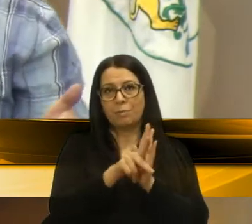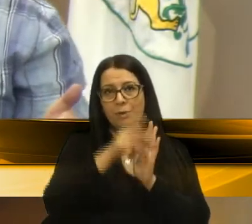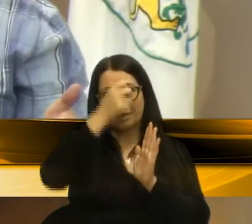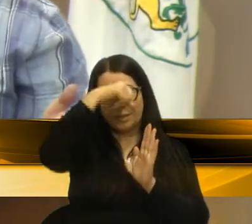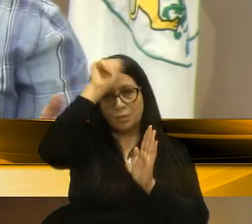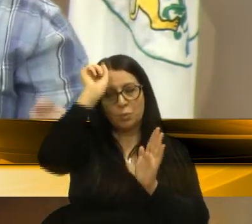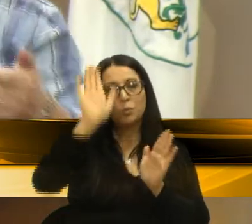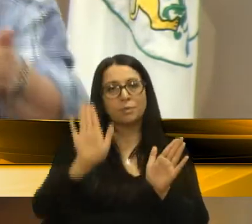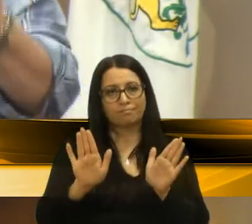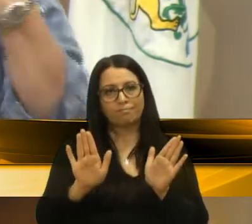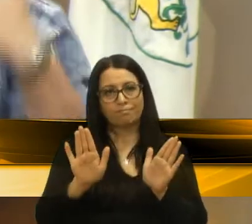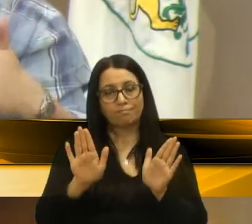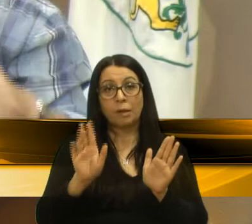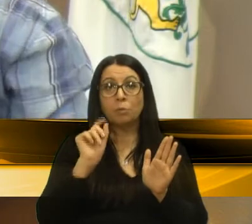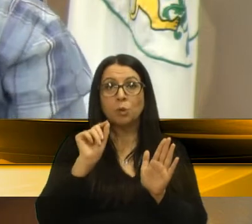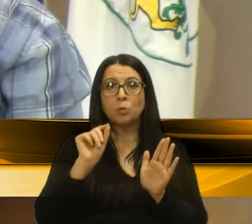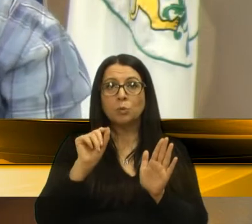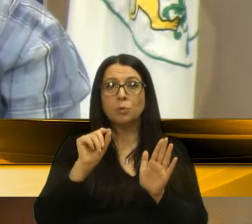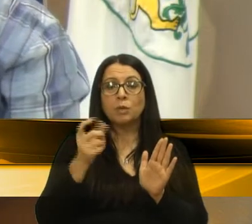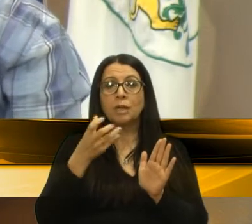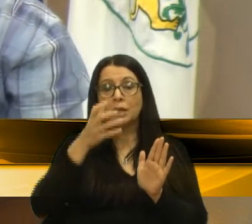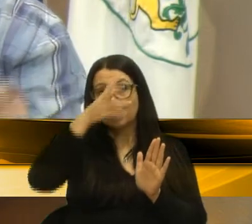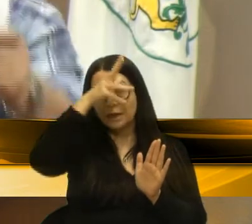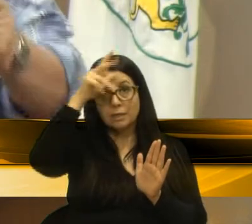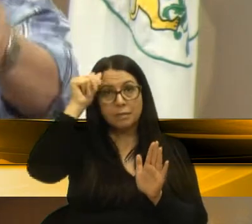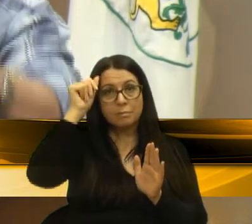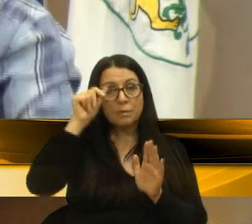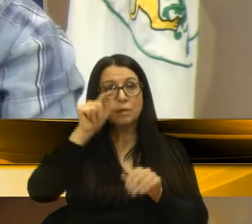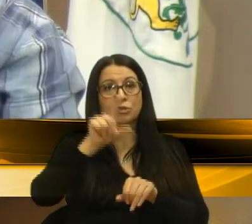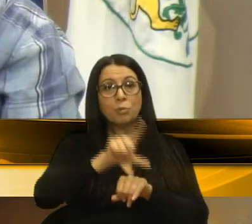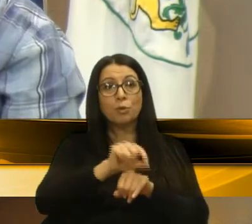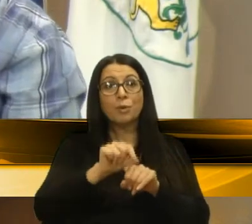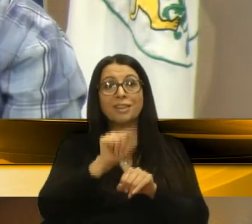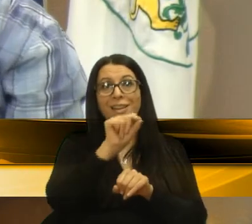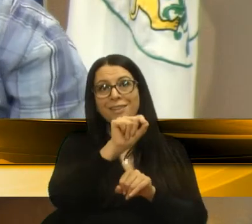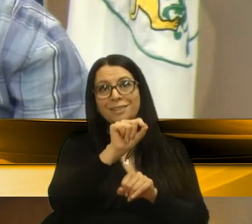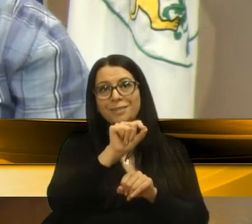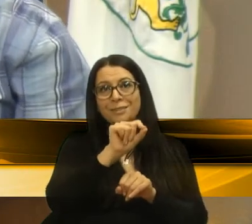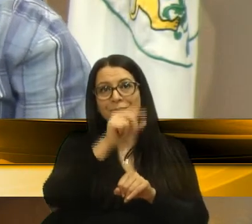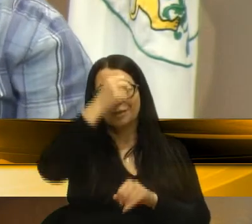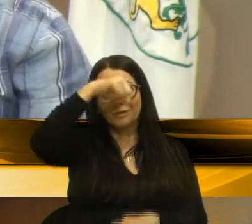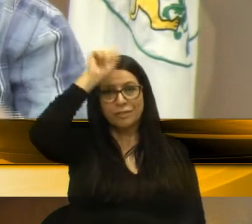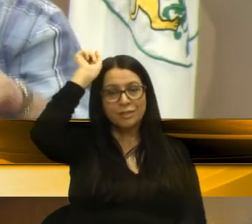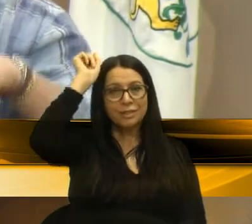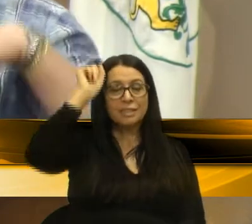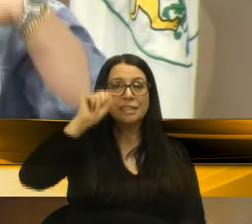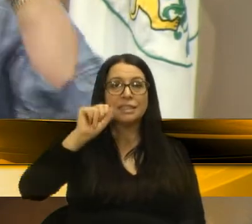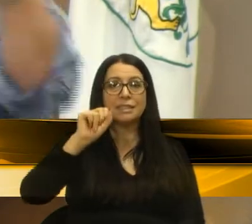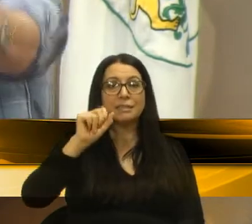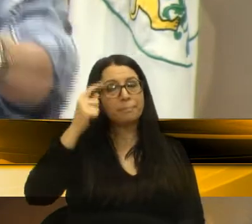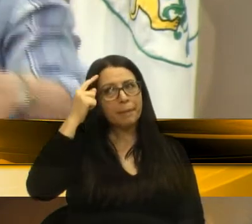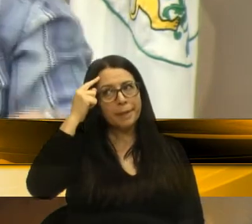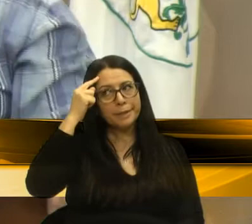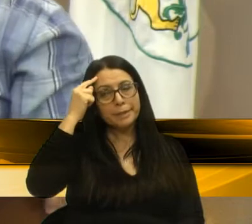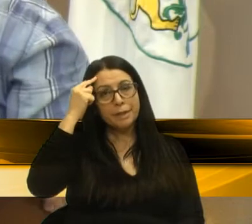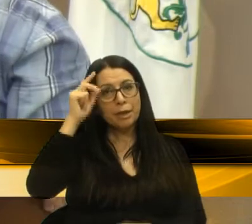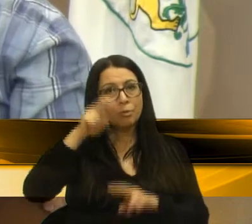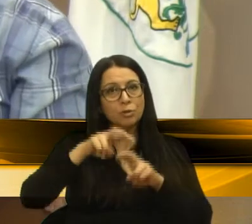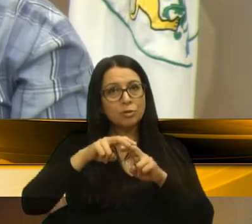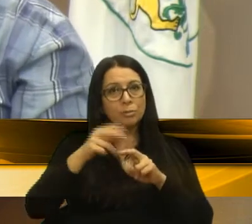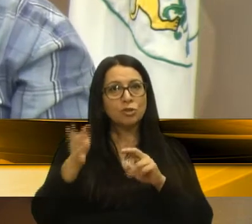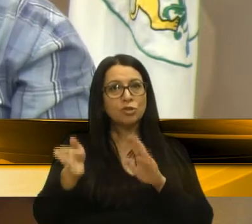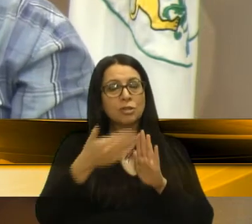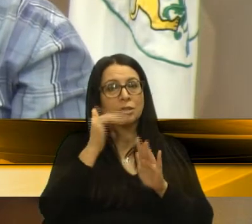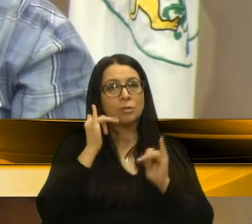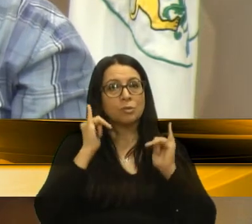ucs mas o que quer o executivo a argumentar com relação à questão da universidade é armar um motivo para tirar o transporte